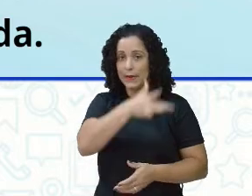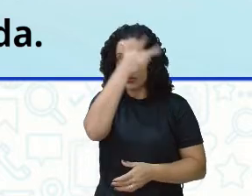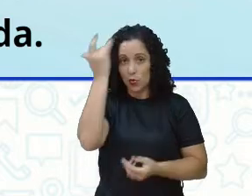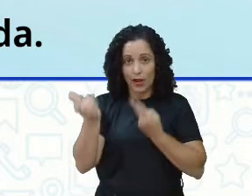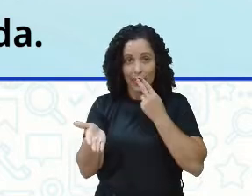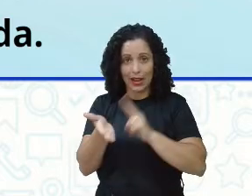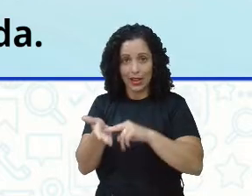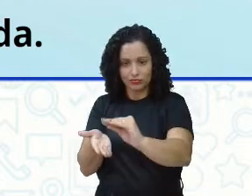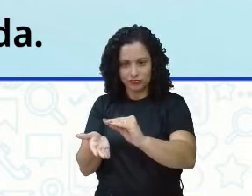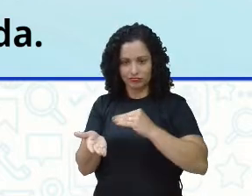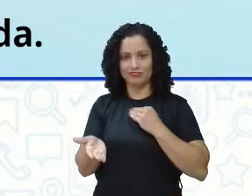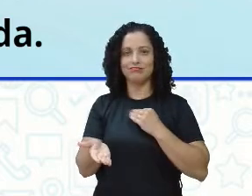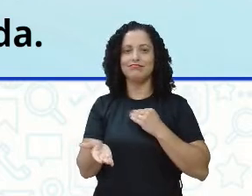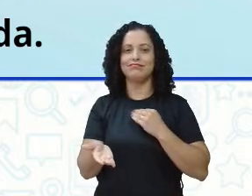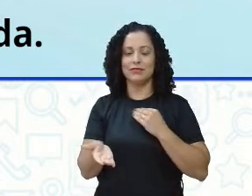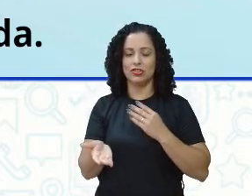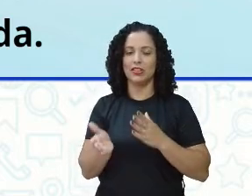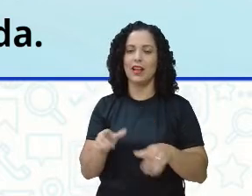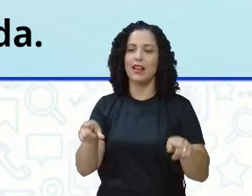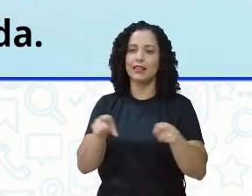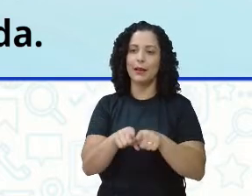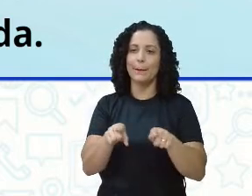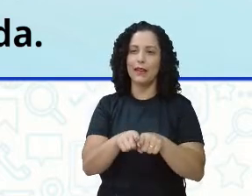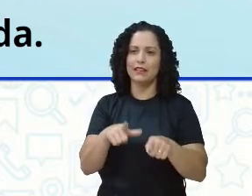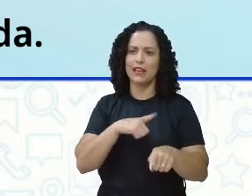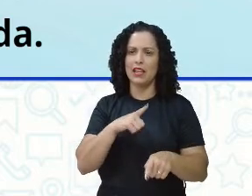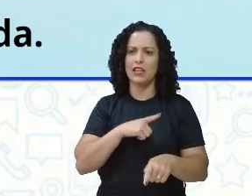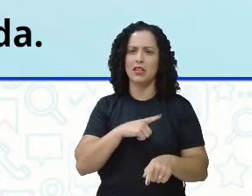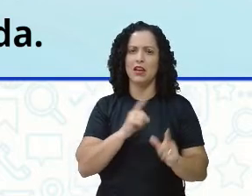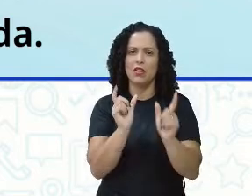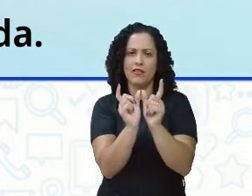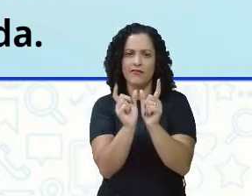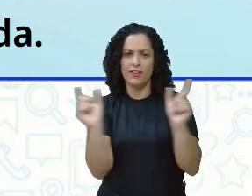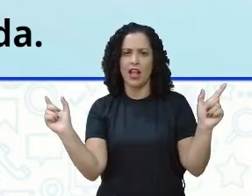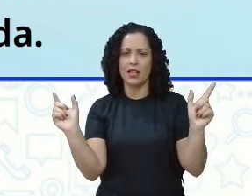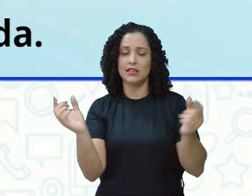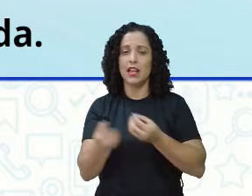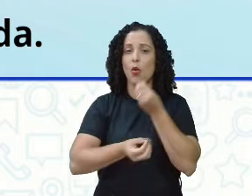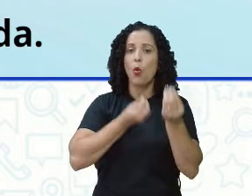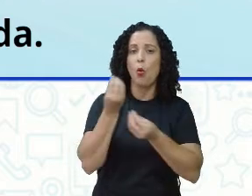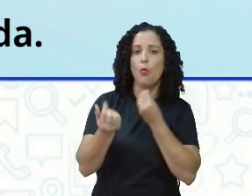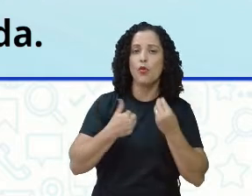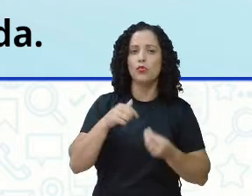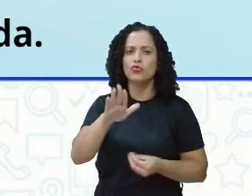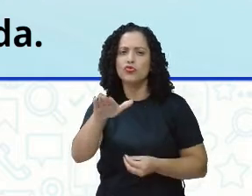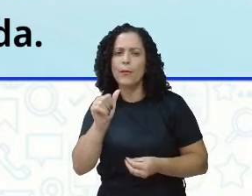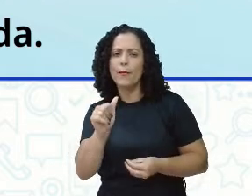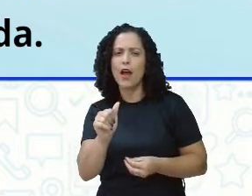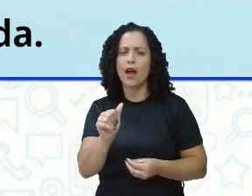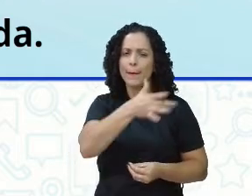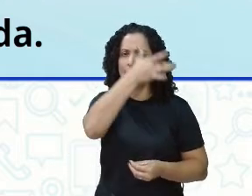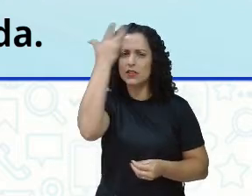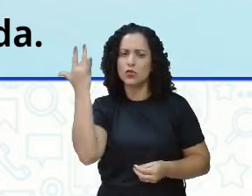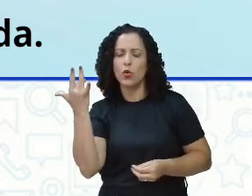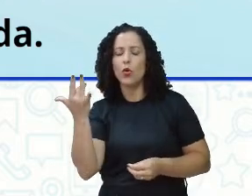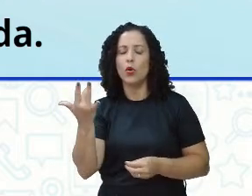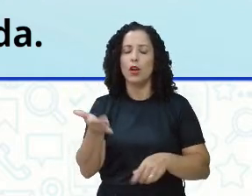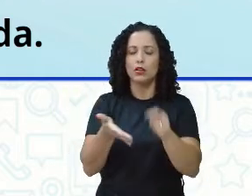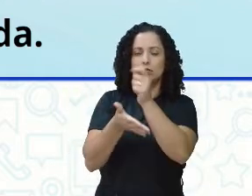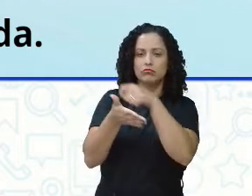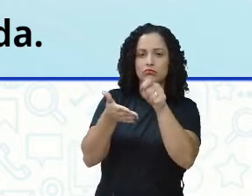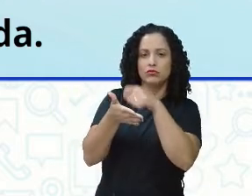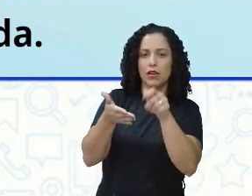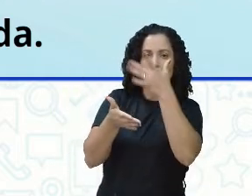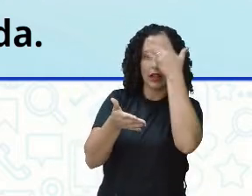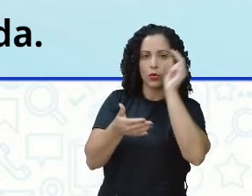carta. Nós temos a saudação, que é como eu chamo a pessoa a quem eu escrevo, né?